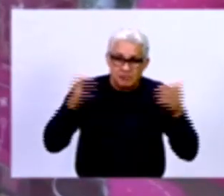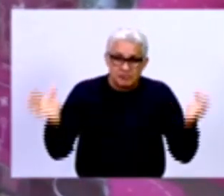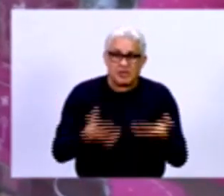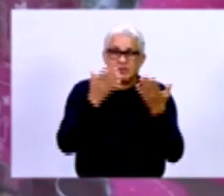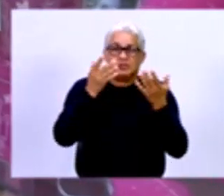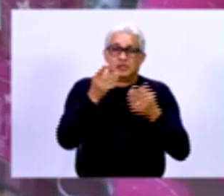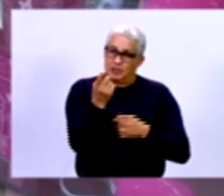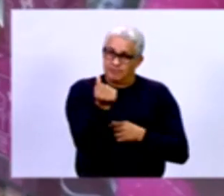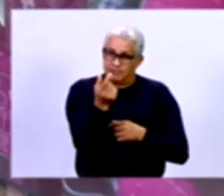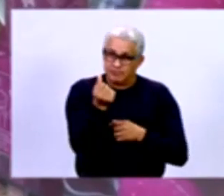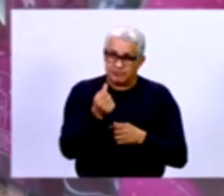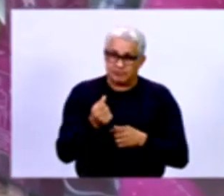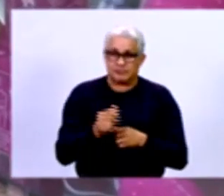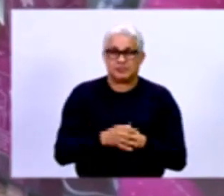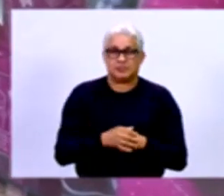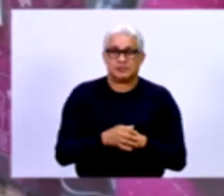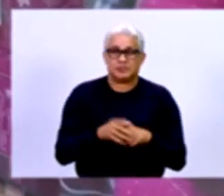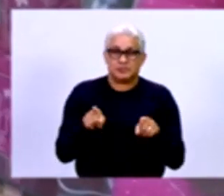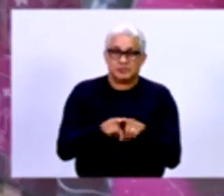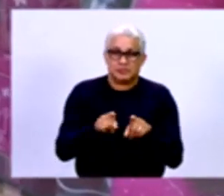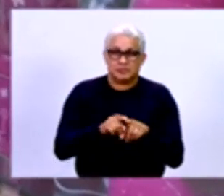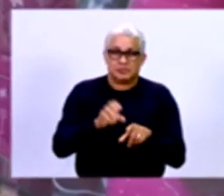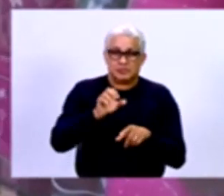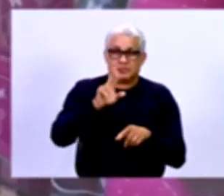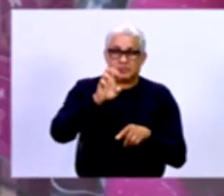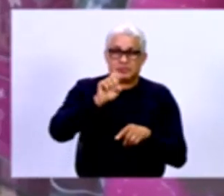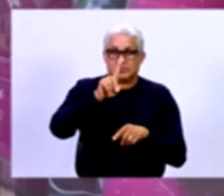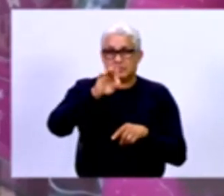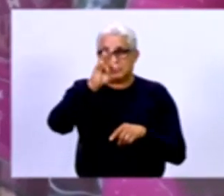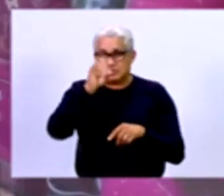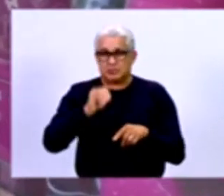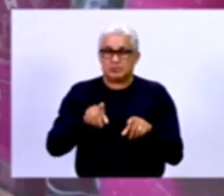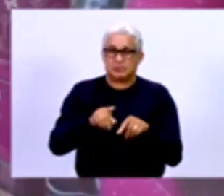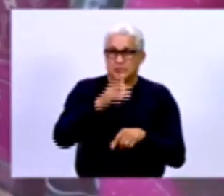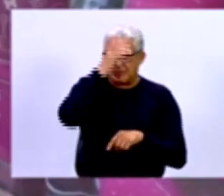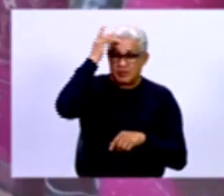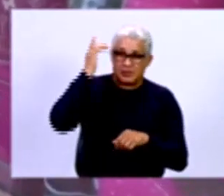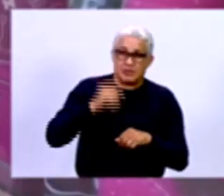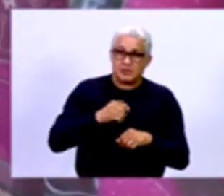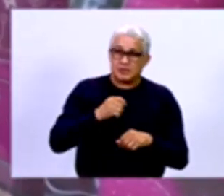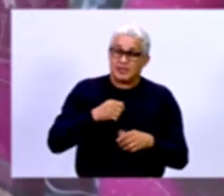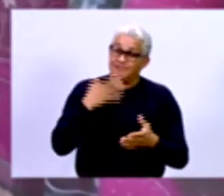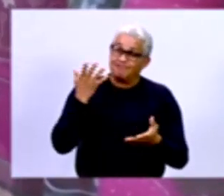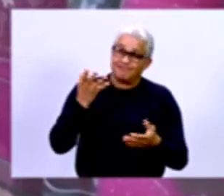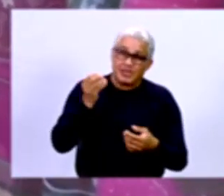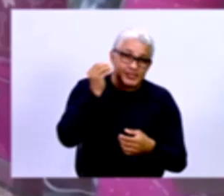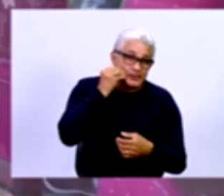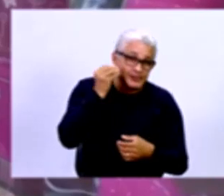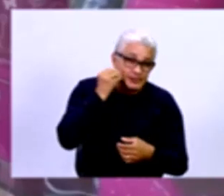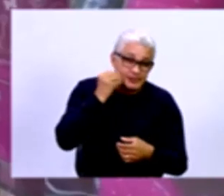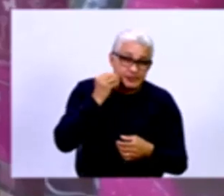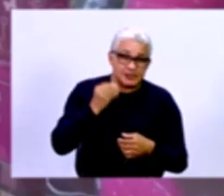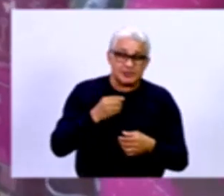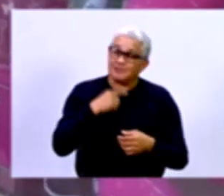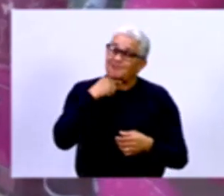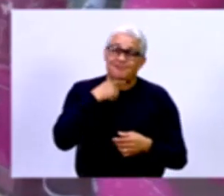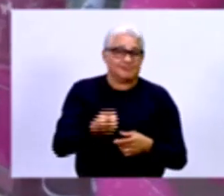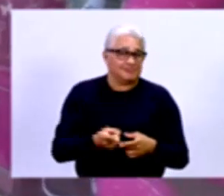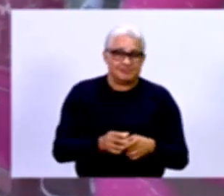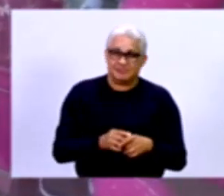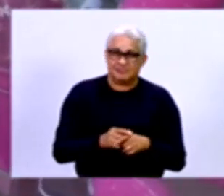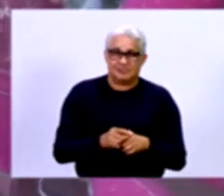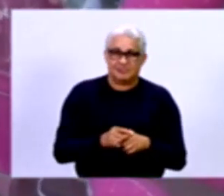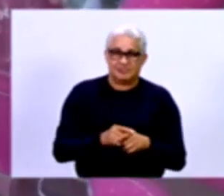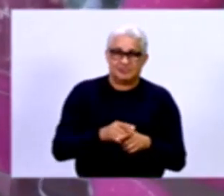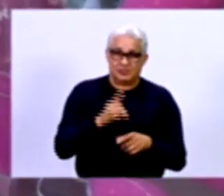preços, cedendo muito crédito para as pessoas, isso não foi uma tentativa meio que frustrada, porque isso não está dando certo, né?